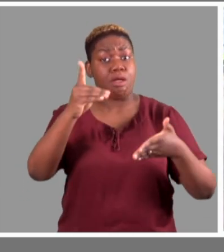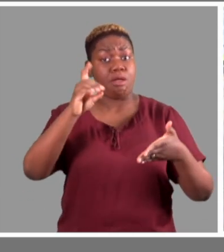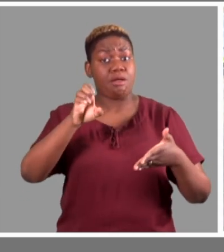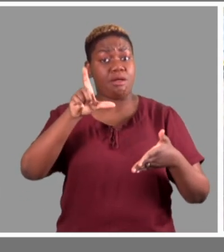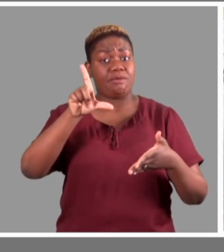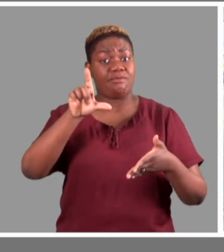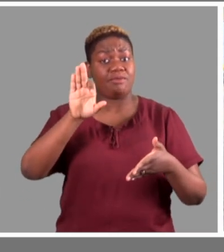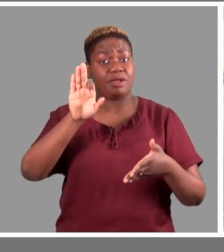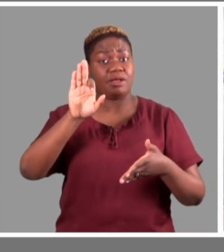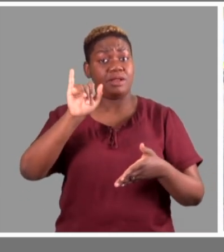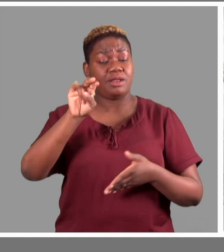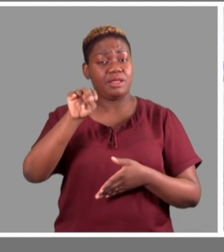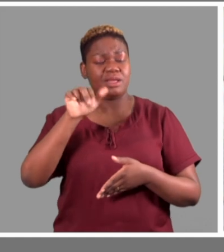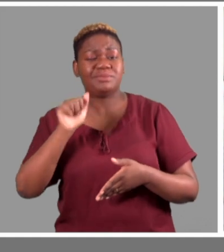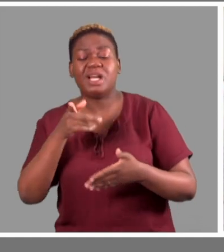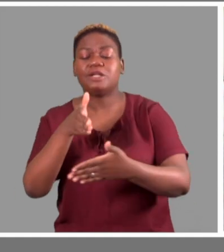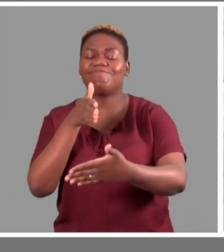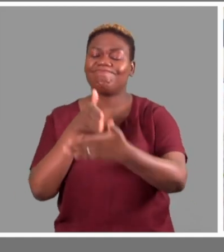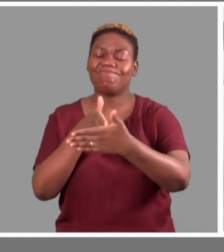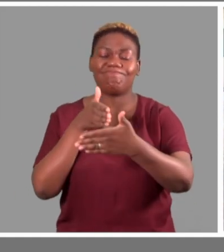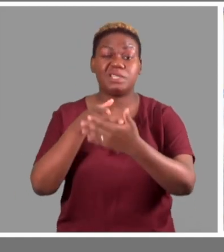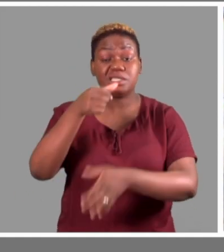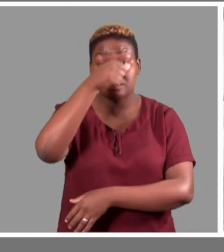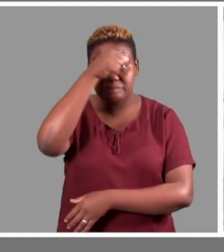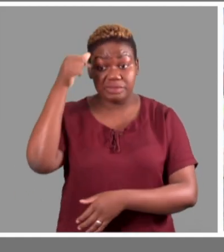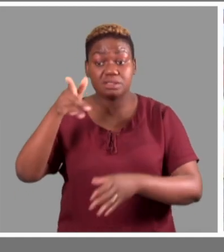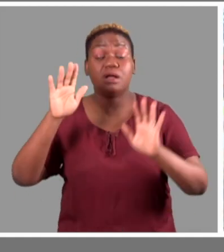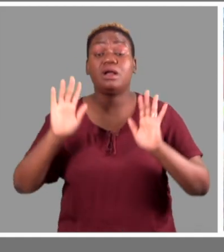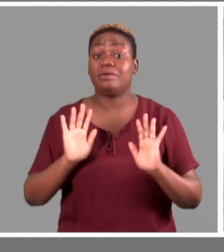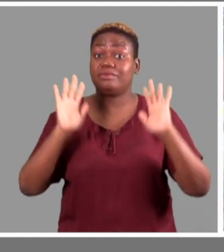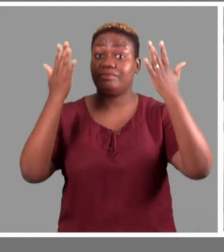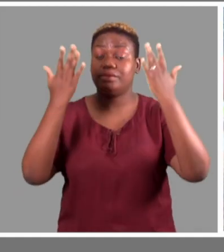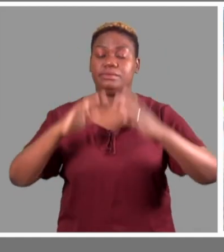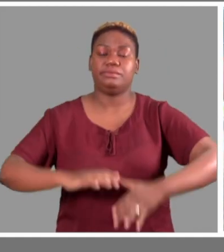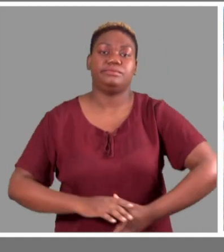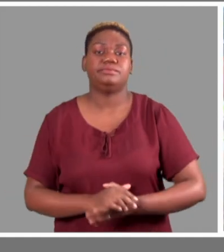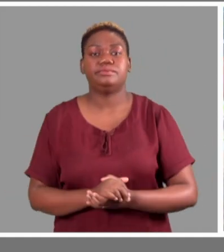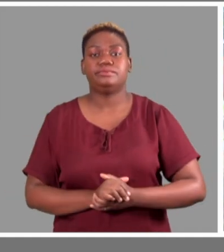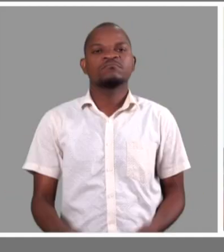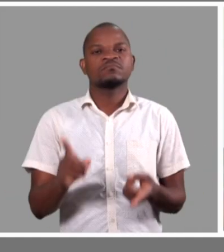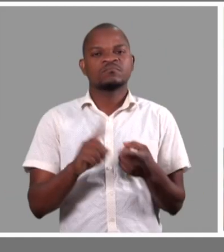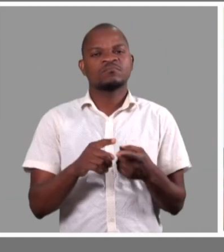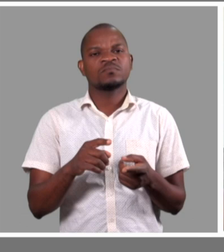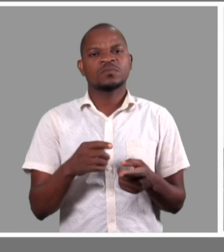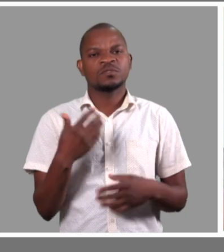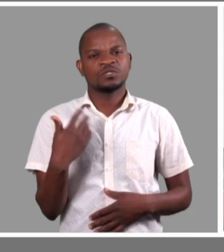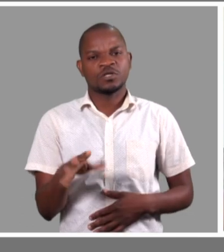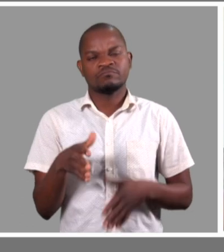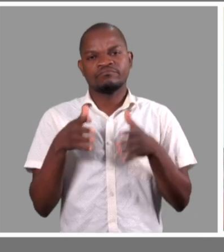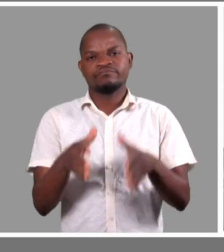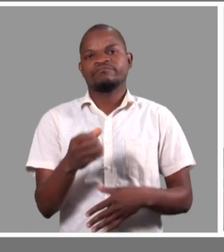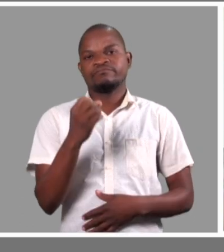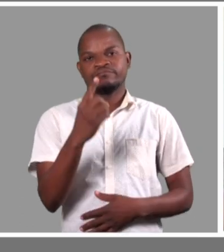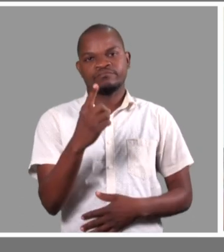Delfina Nantumbu é exemplo das raparigas que superam barreiras e lutam pelas possibilidades na vida. Eu tenho a